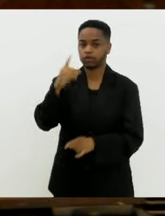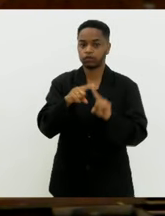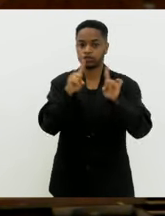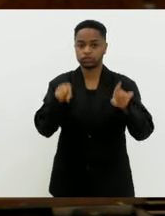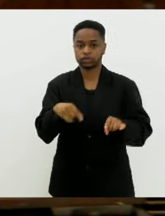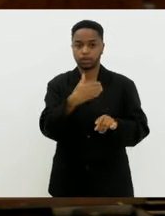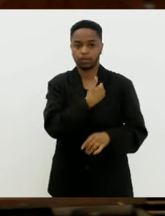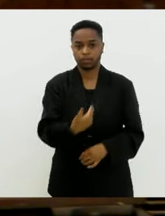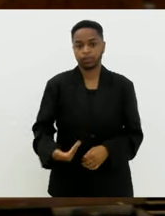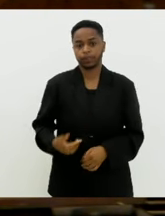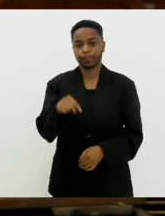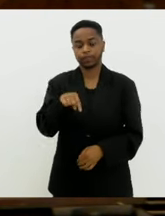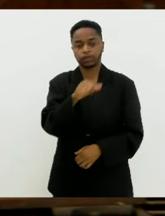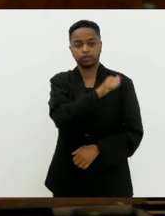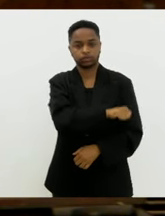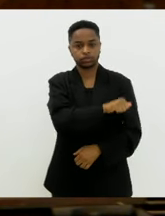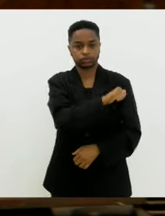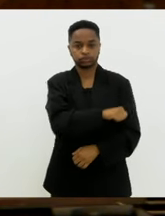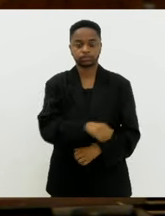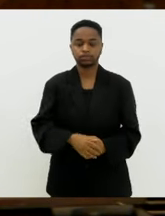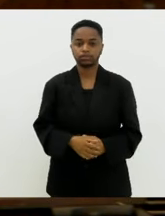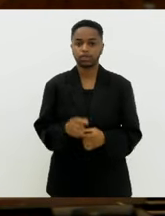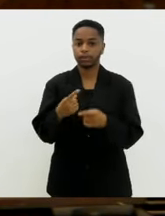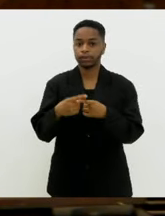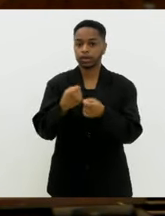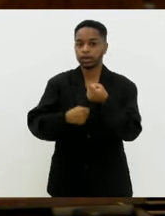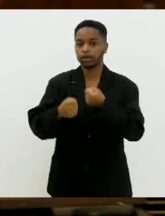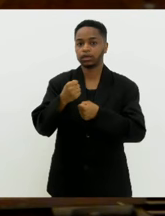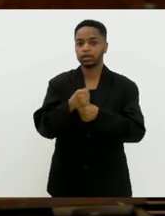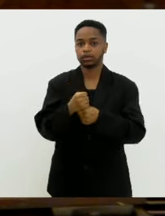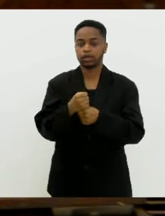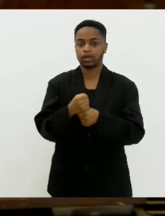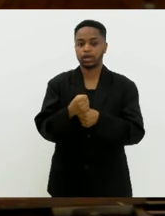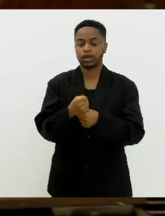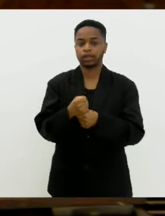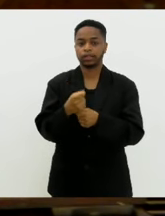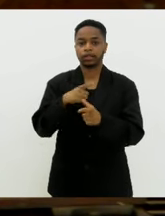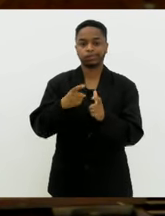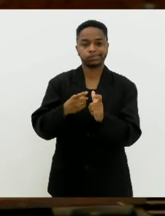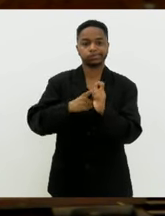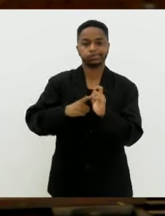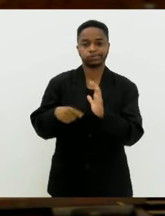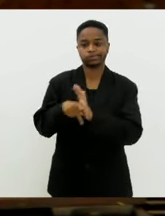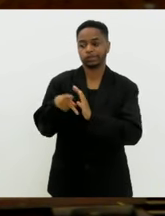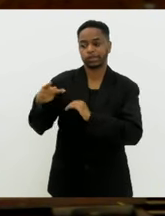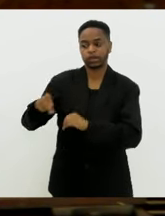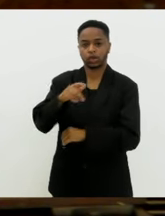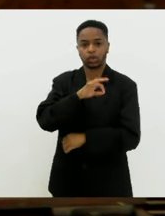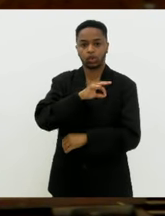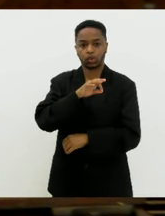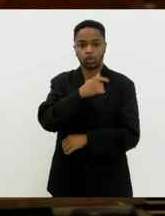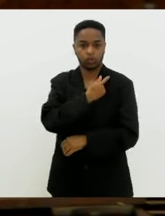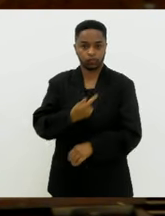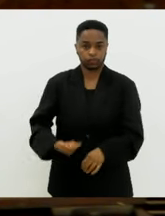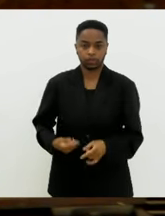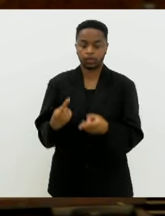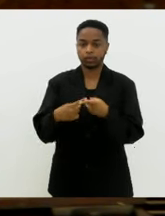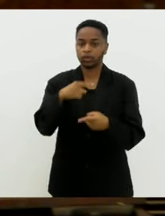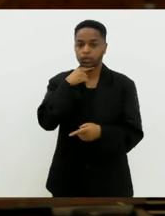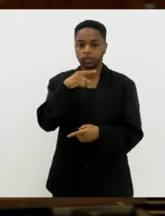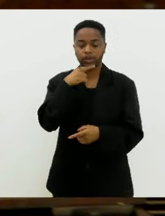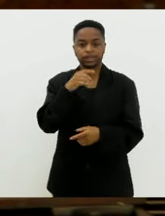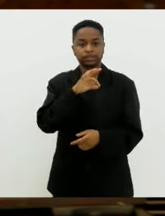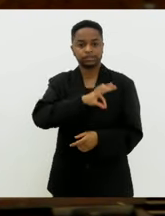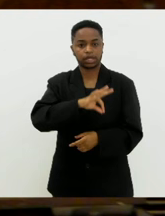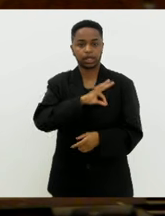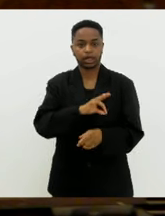públicos do estado do Rio de Janeiro, que no ano passado tomaram um calote do governador e não podem continuar tendo seus salários cada vez mais